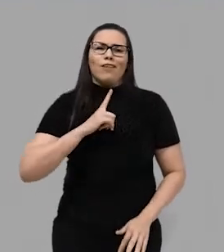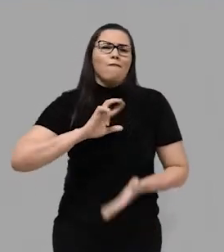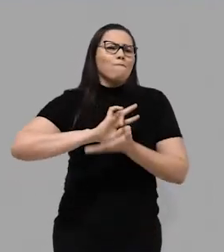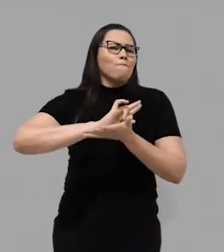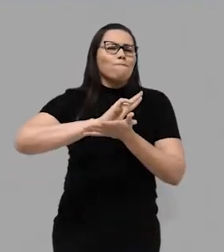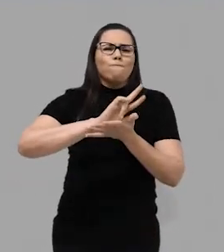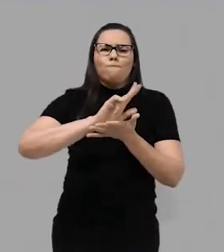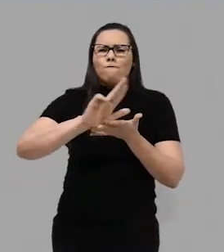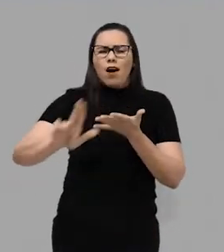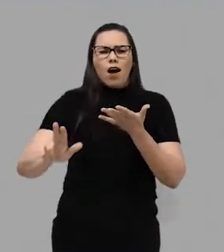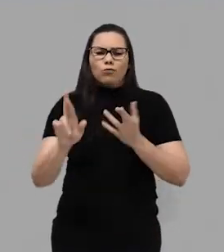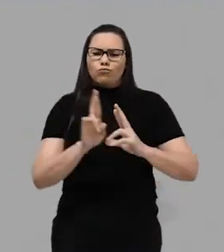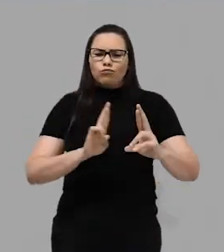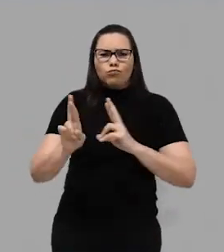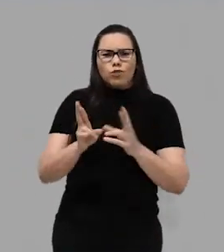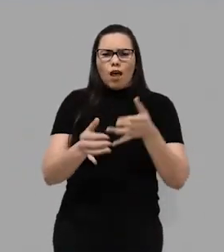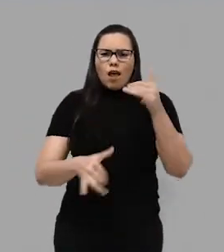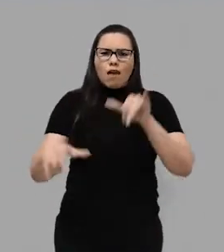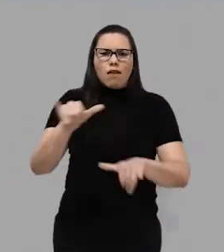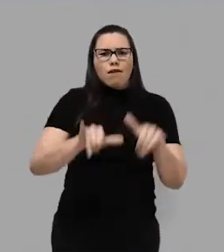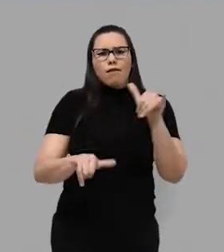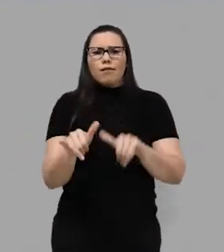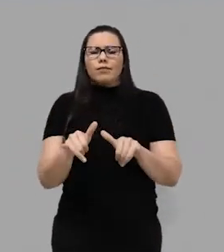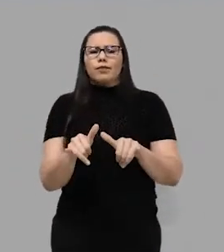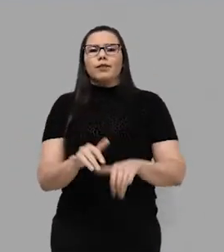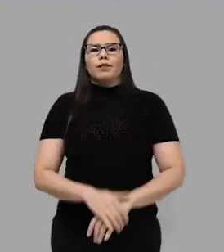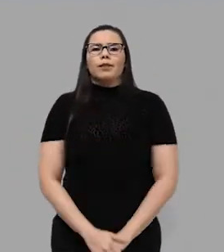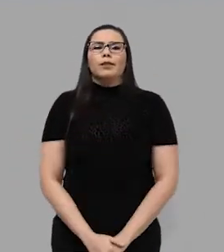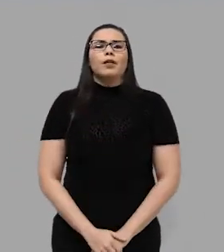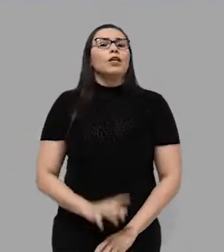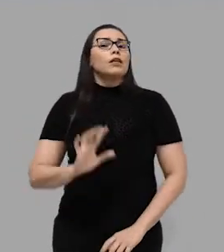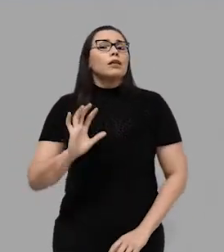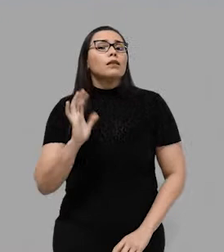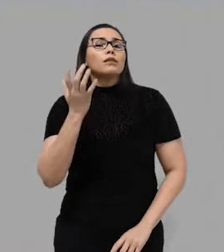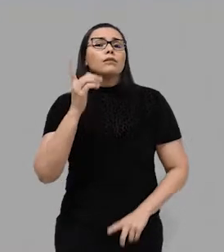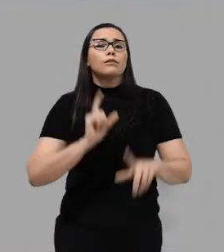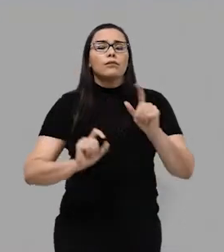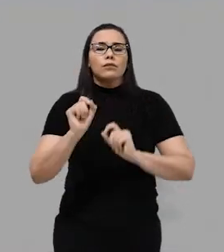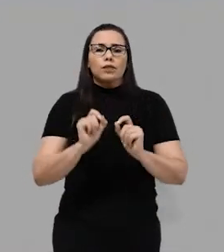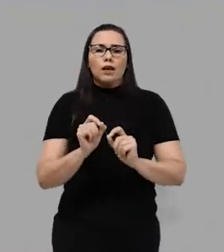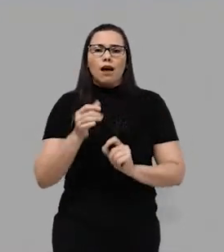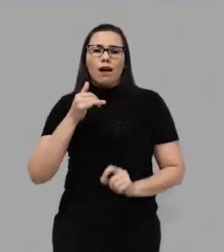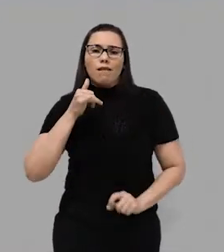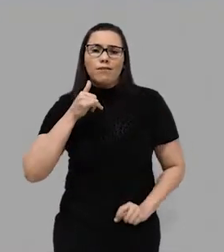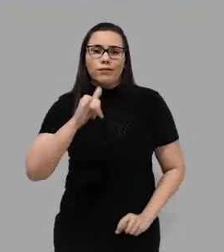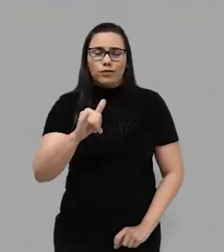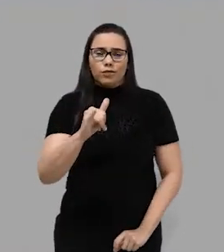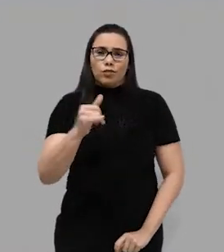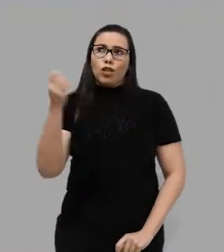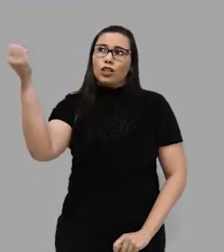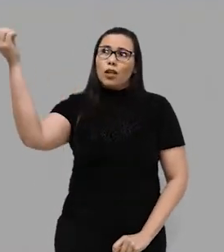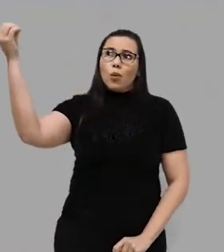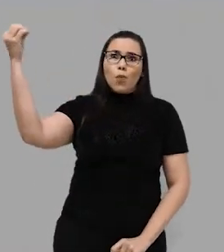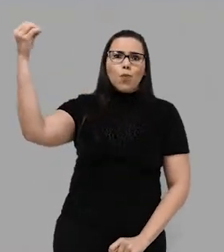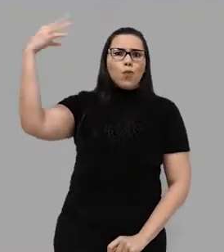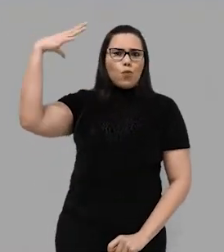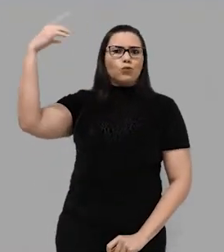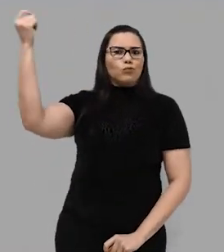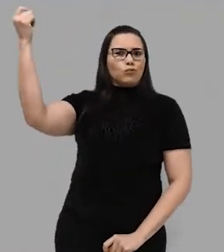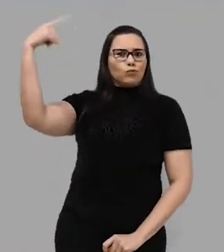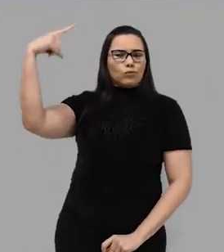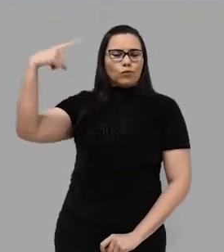reações químicas, e durante esse processo, né, geral, essa energia luminosa vai ser